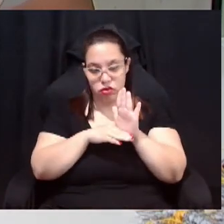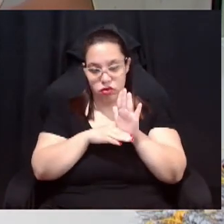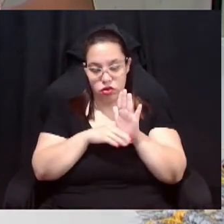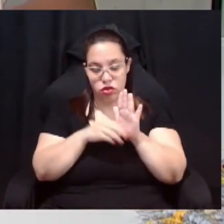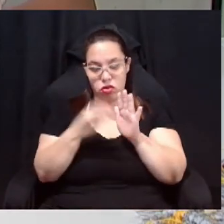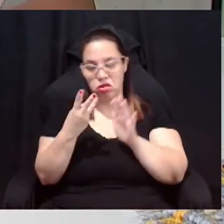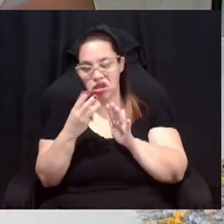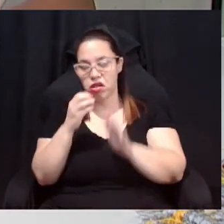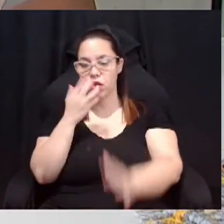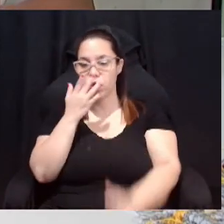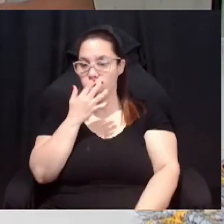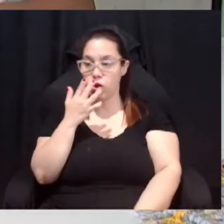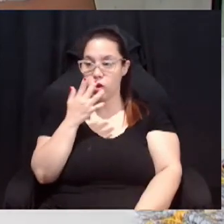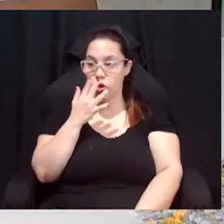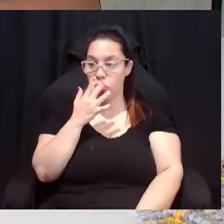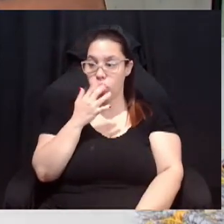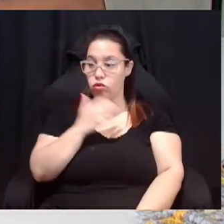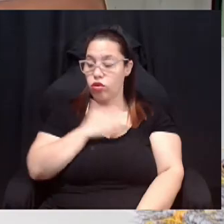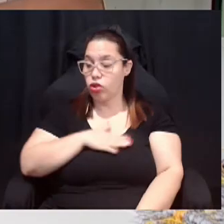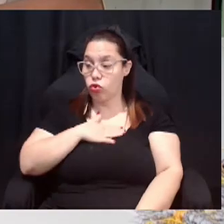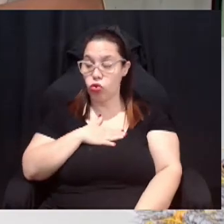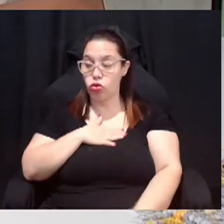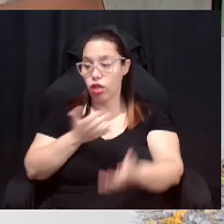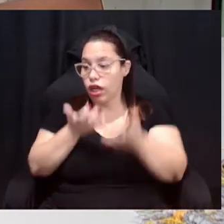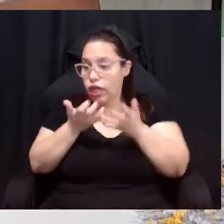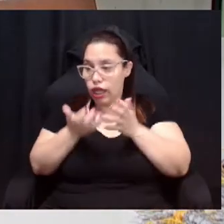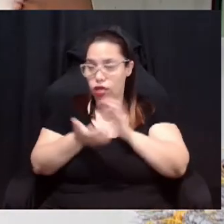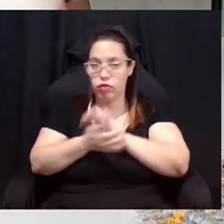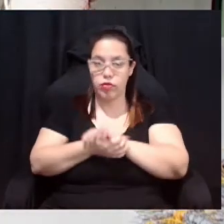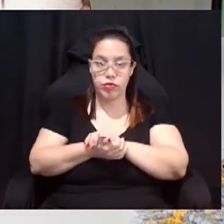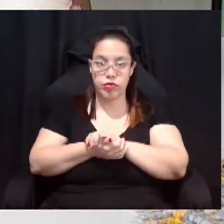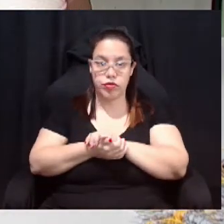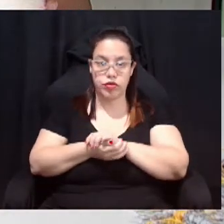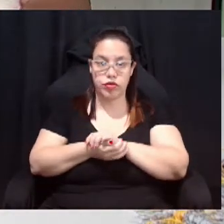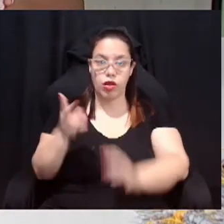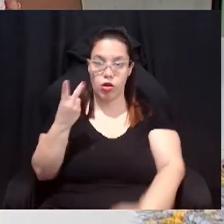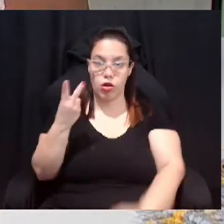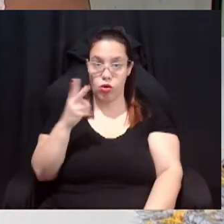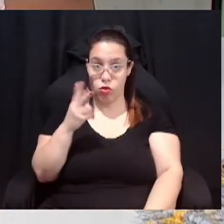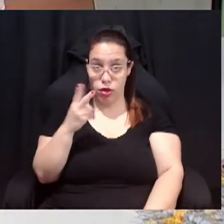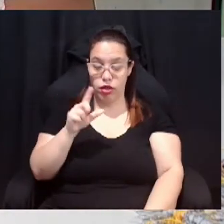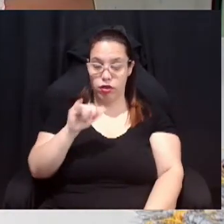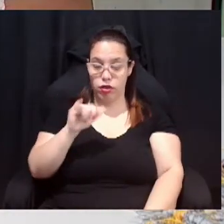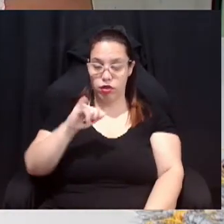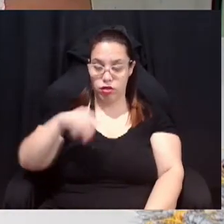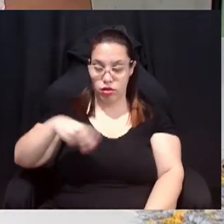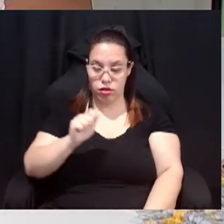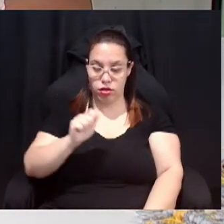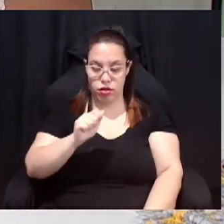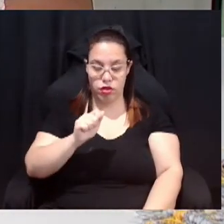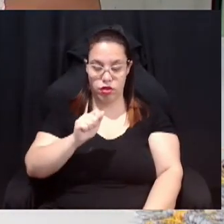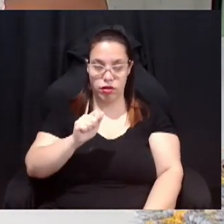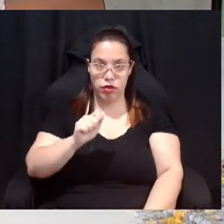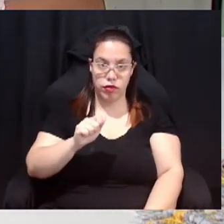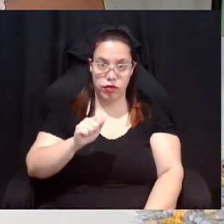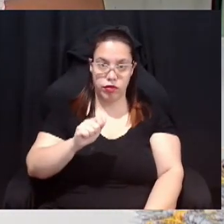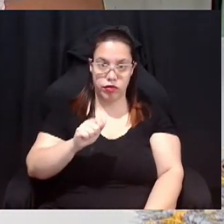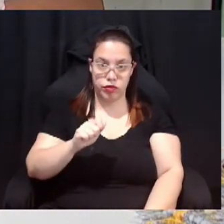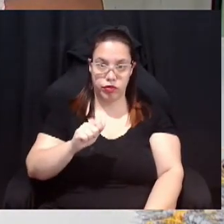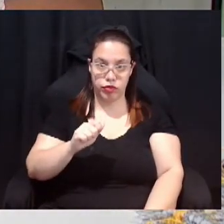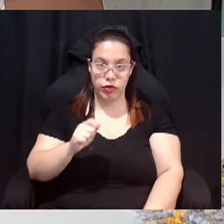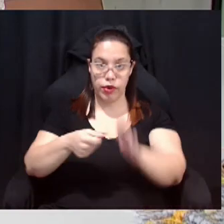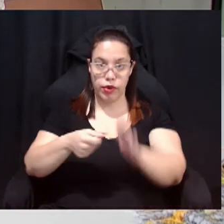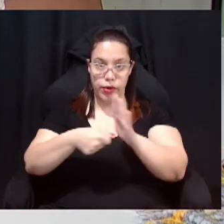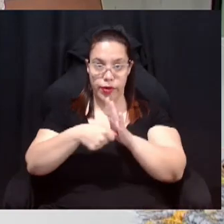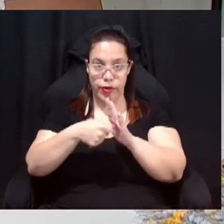do gosto da pessoa mesmo. Eu preciso de uma segunda linha também. E a gente pega a primeira que a gente tirou